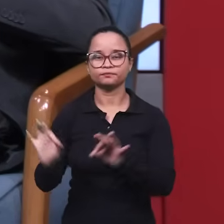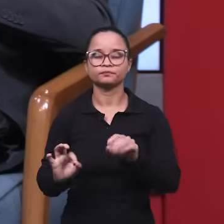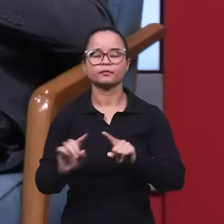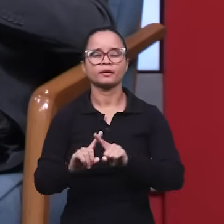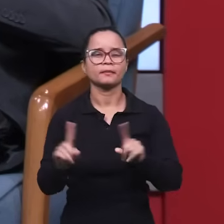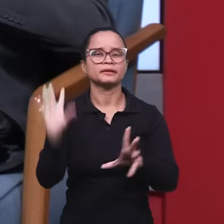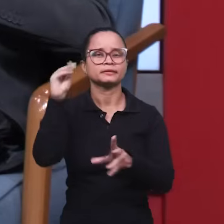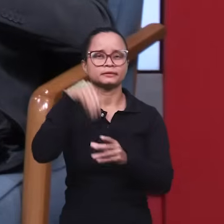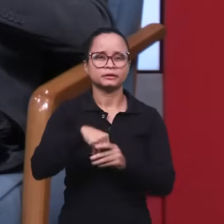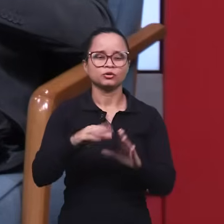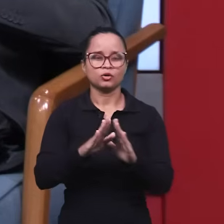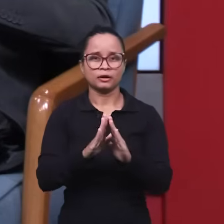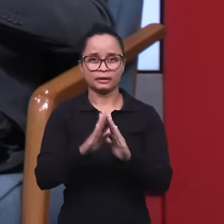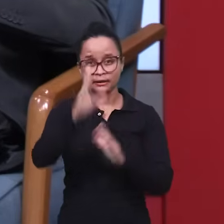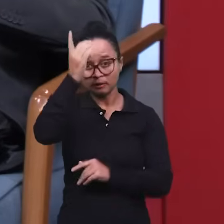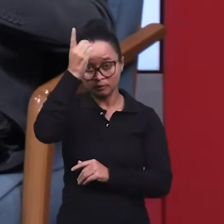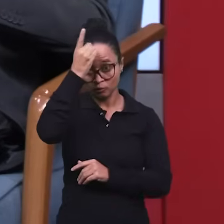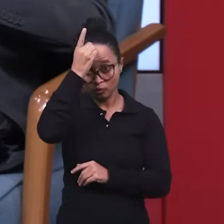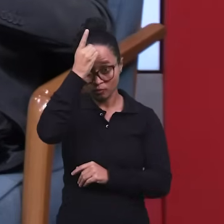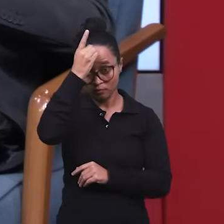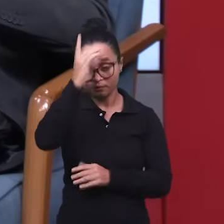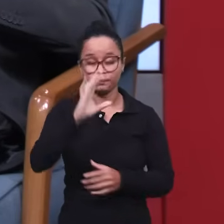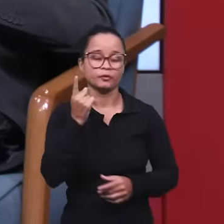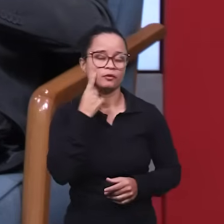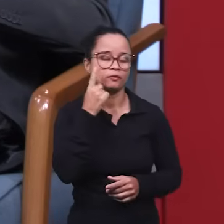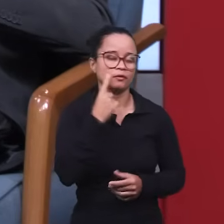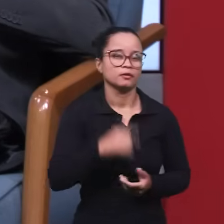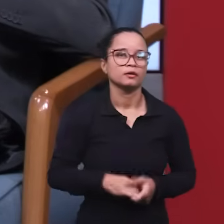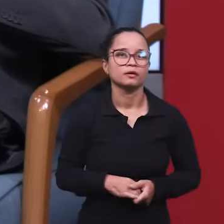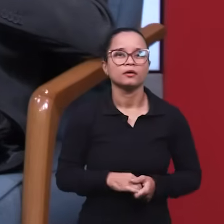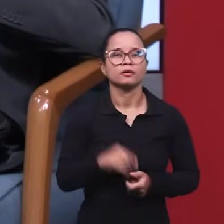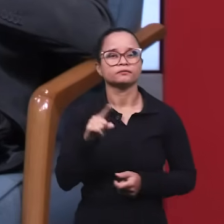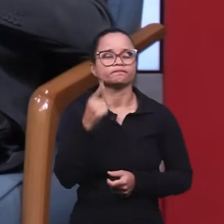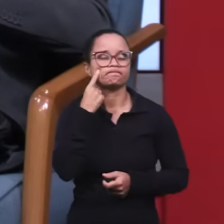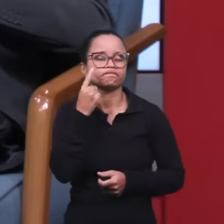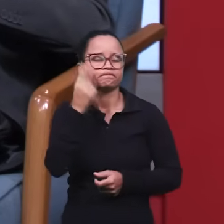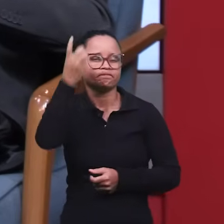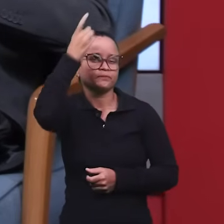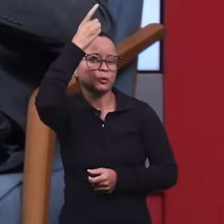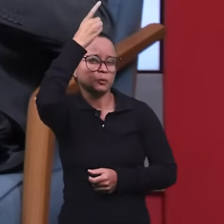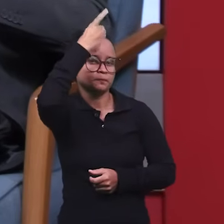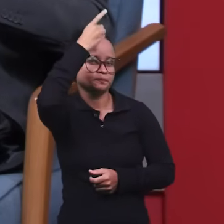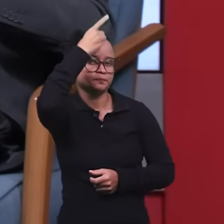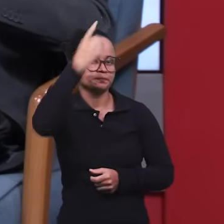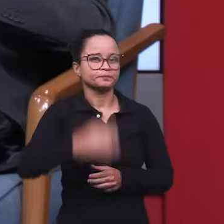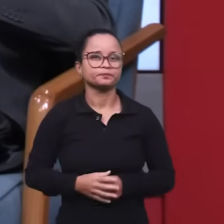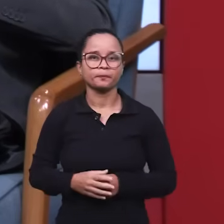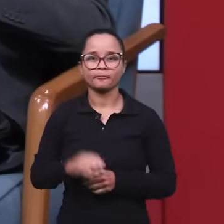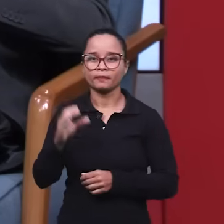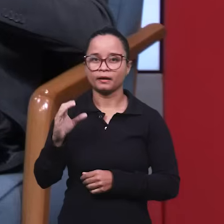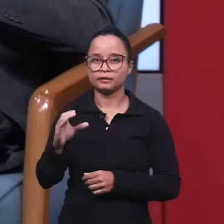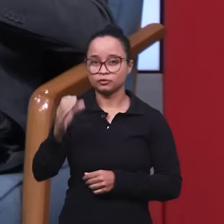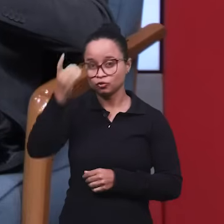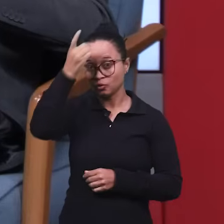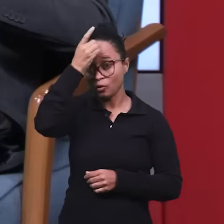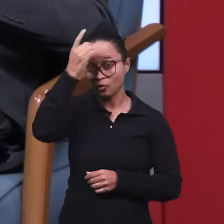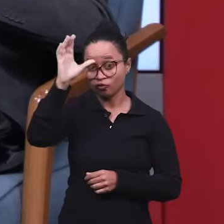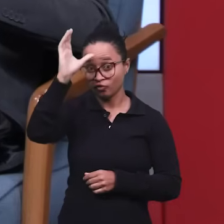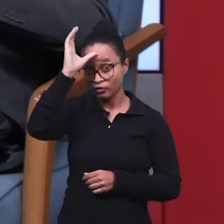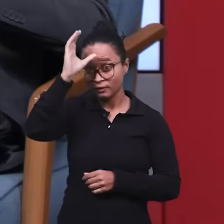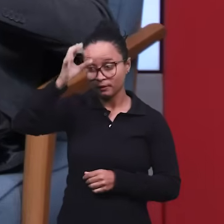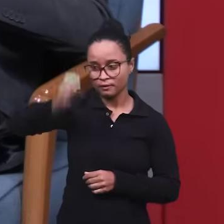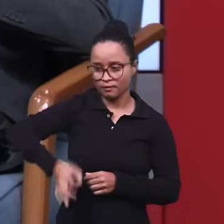Mas dentro desse dom, então você vê, aqui você tem um dom, você tem o dom de ciência,